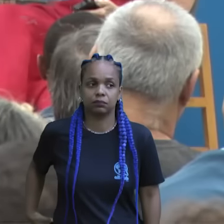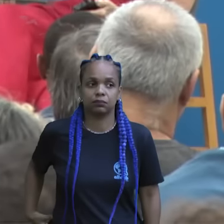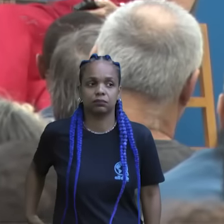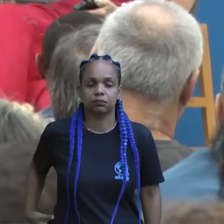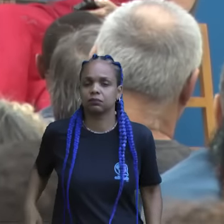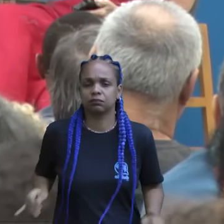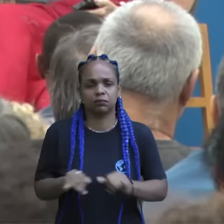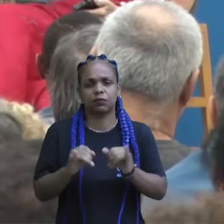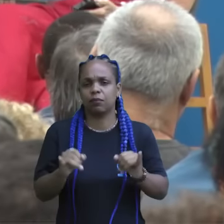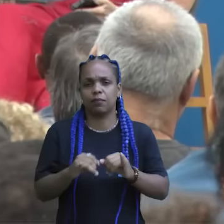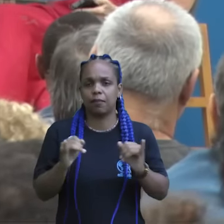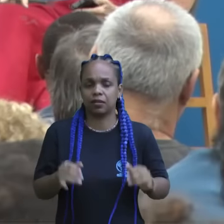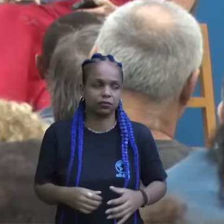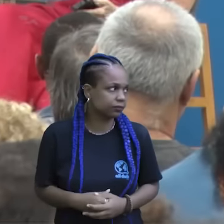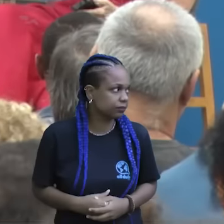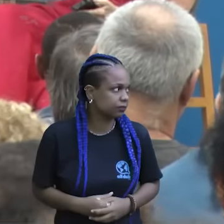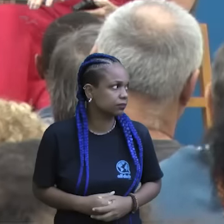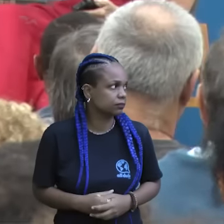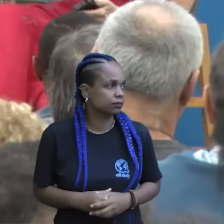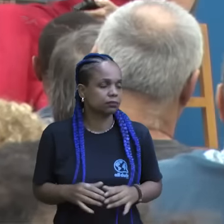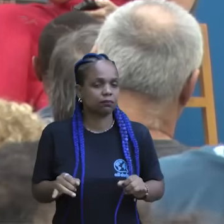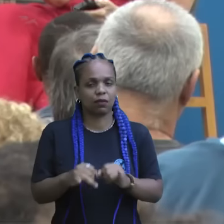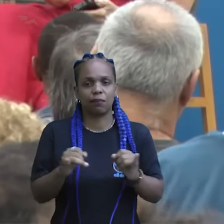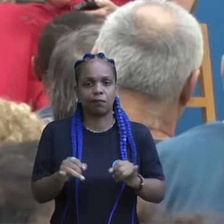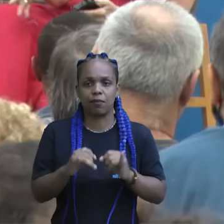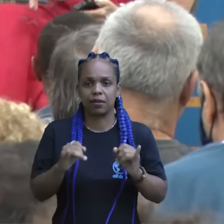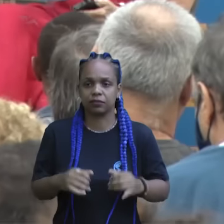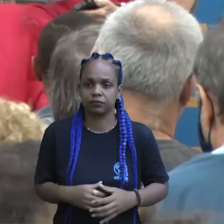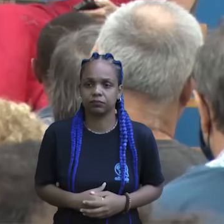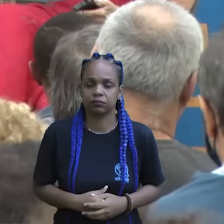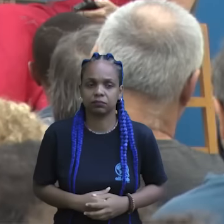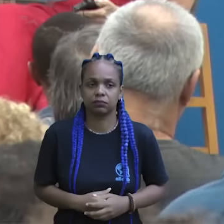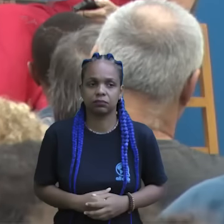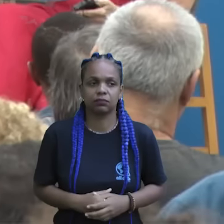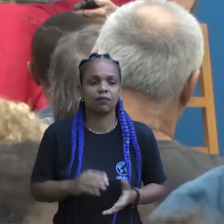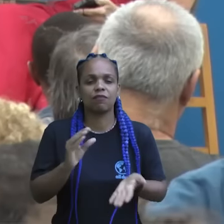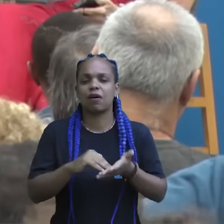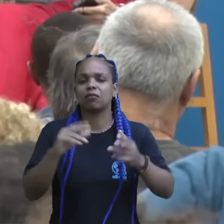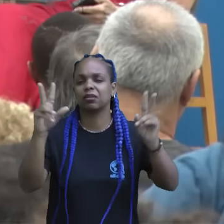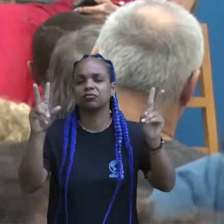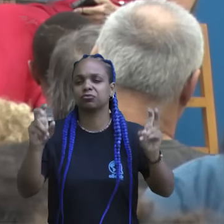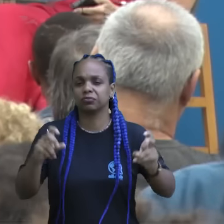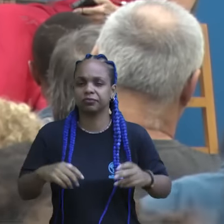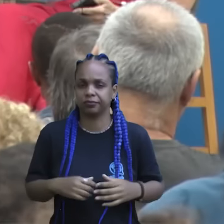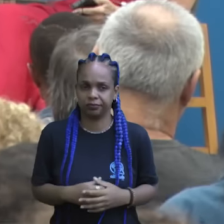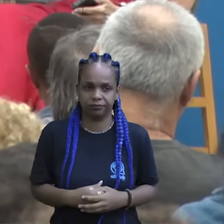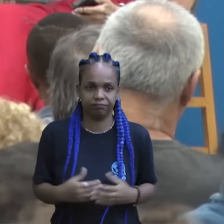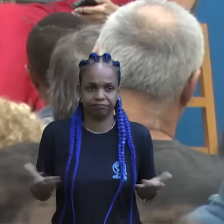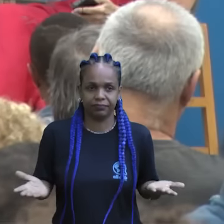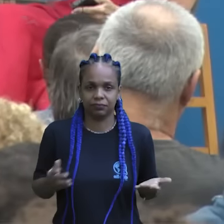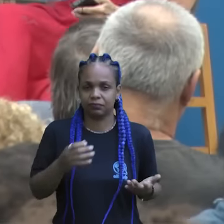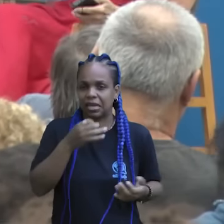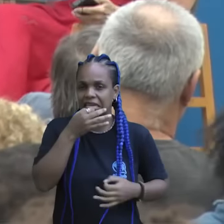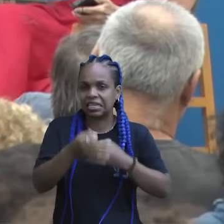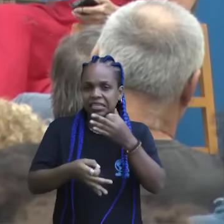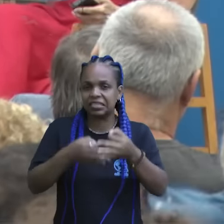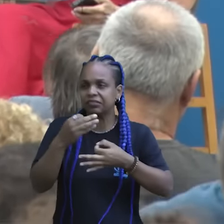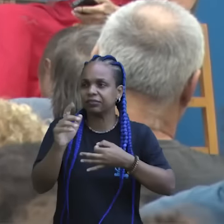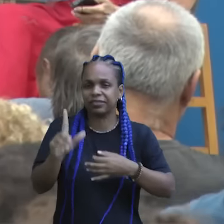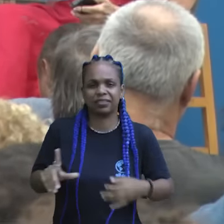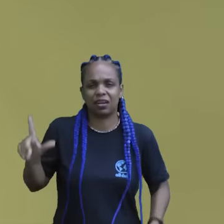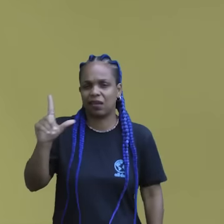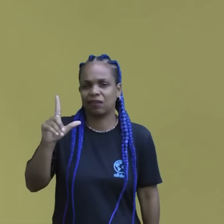assunto, crítico literário. É uma bobagem. No início da vida, o Lima ele tem um pouquinho